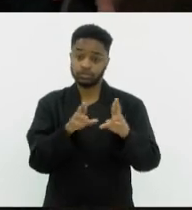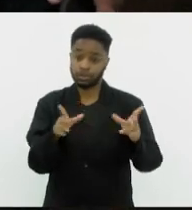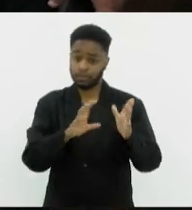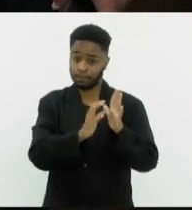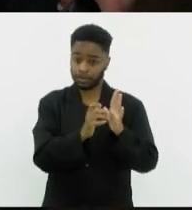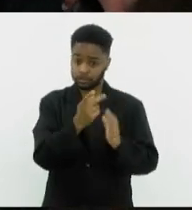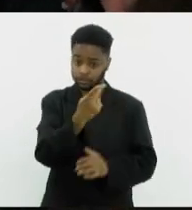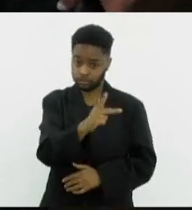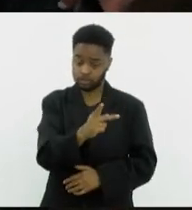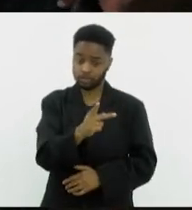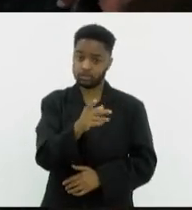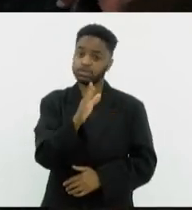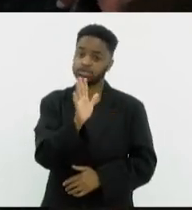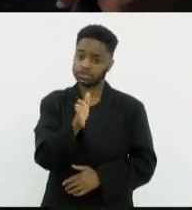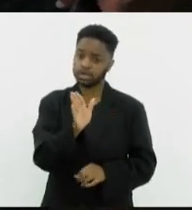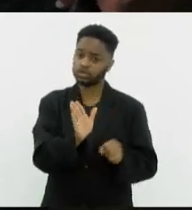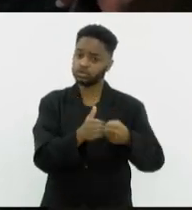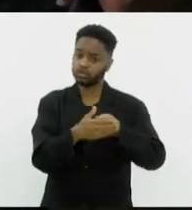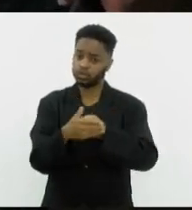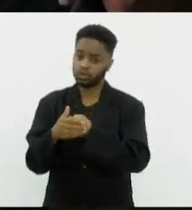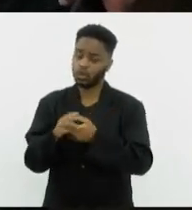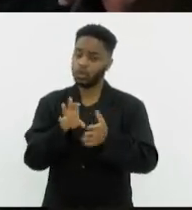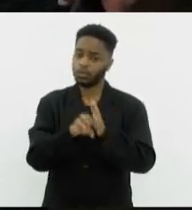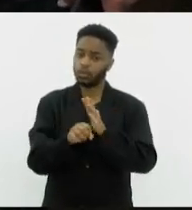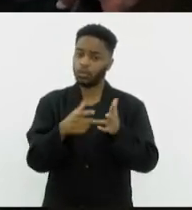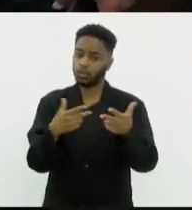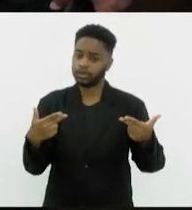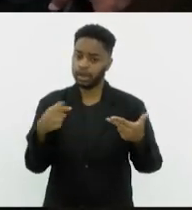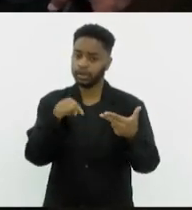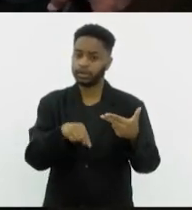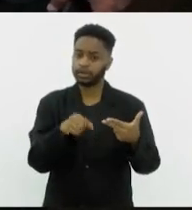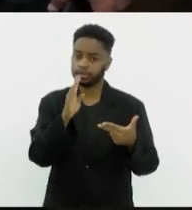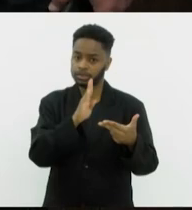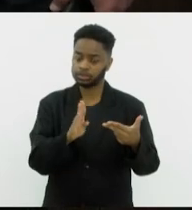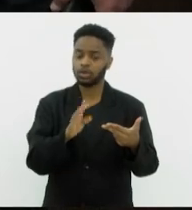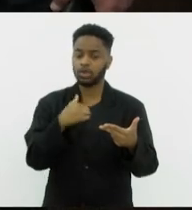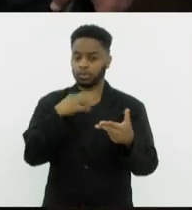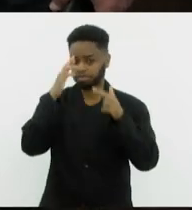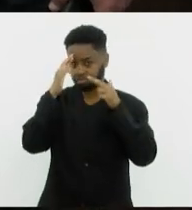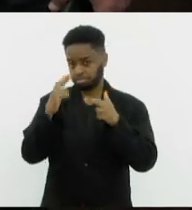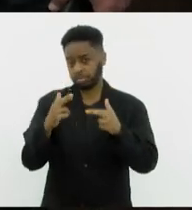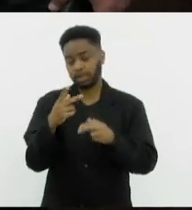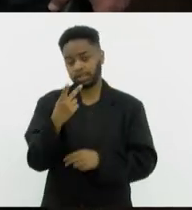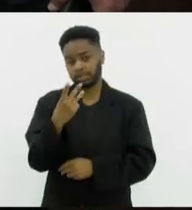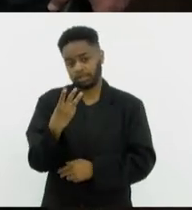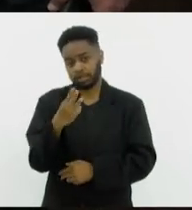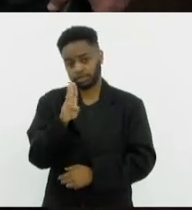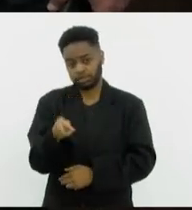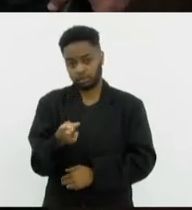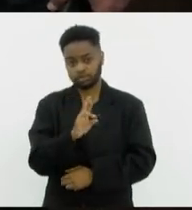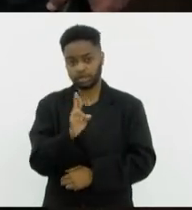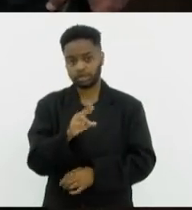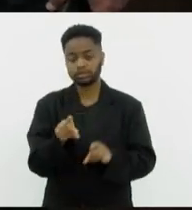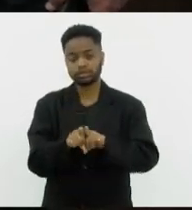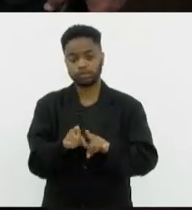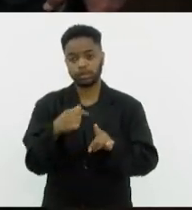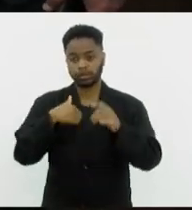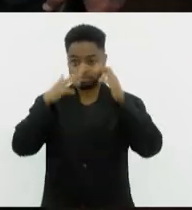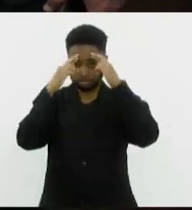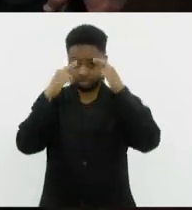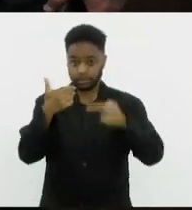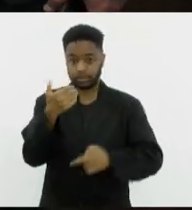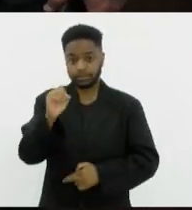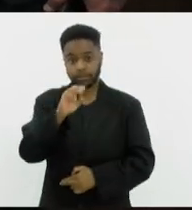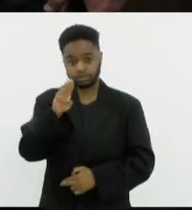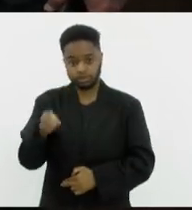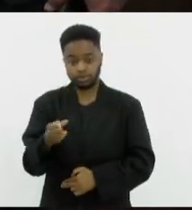Vossa Excelência, que afanou muita coisa nesse país, eu respeito 3 milhões de reais. Assim como eu respeito também os 10